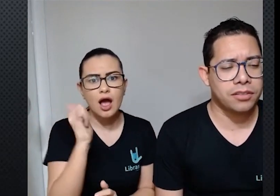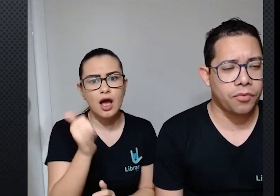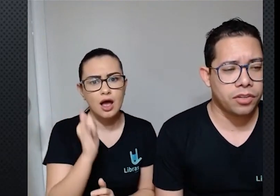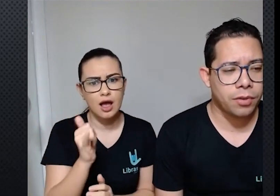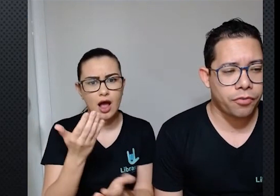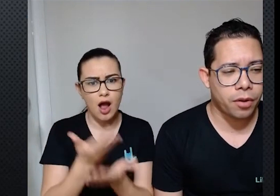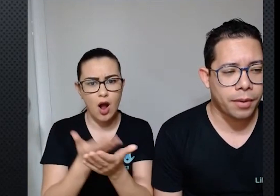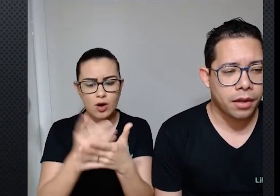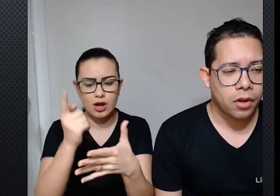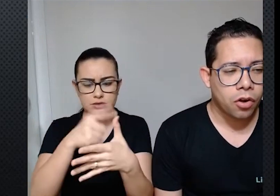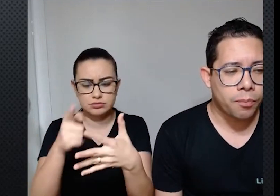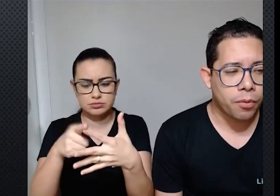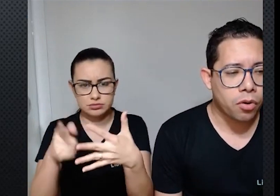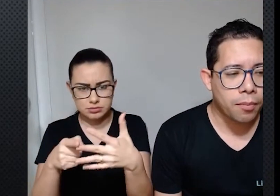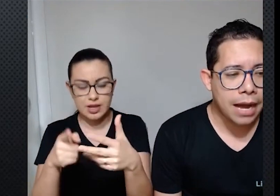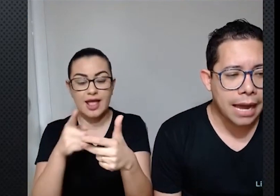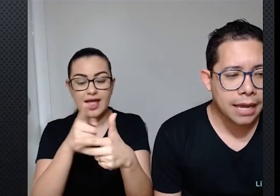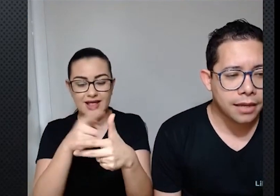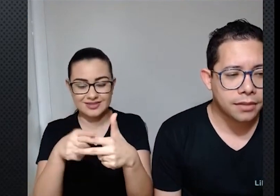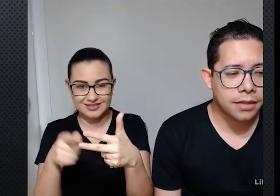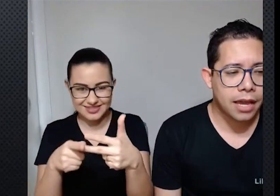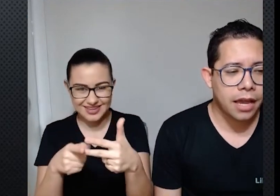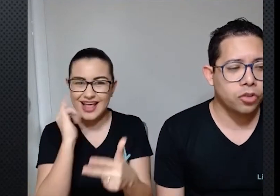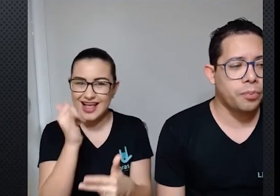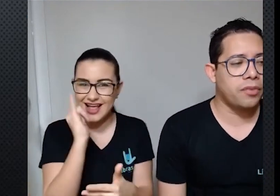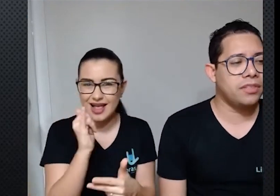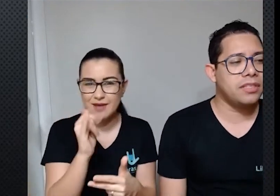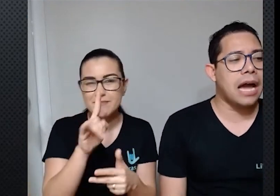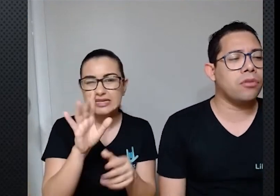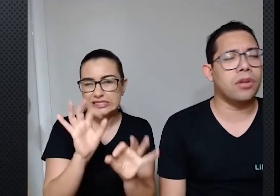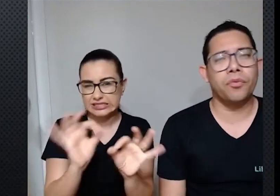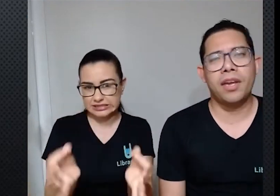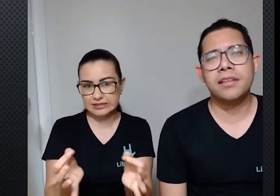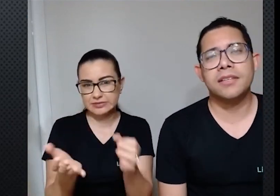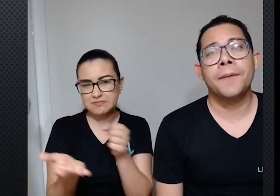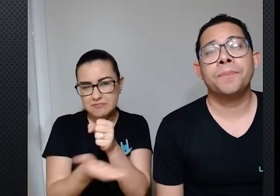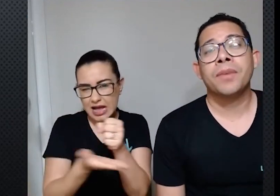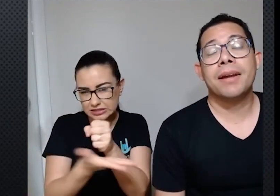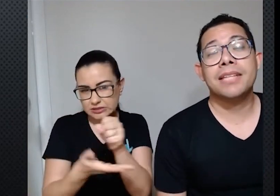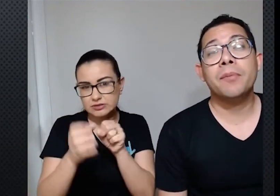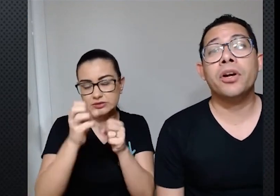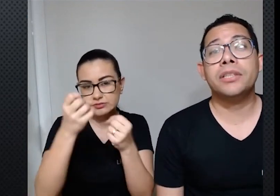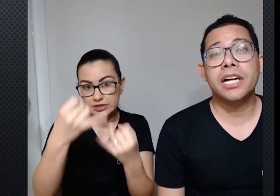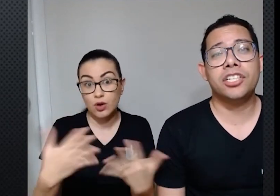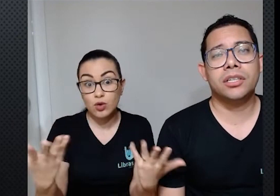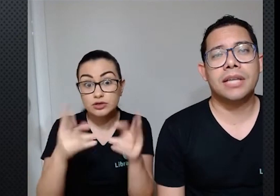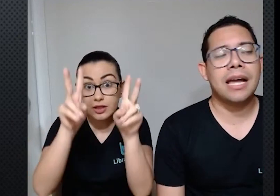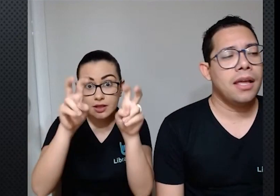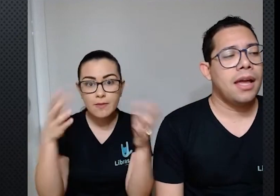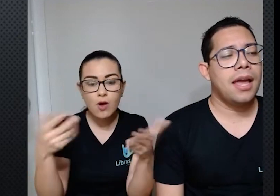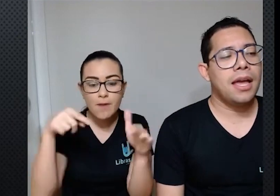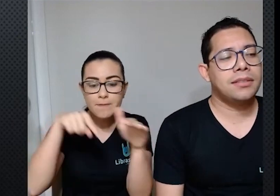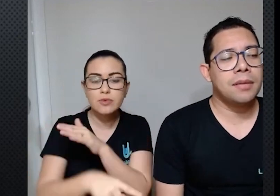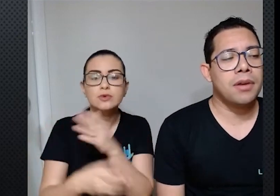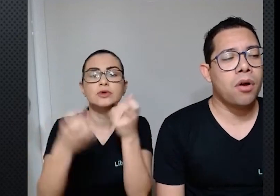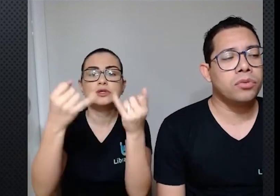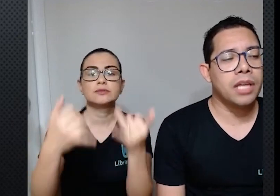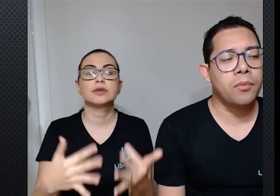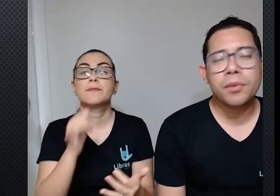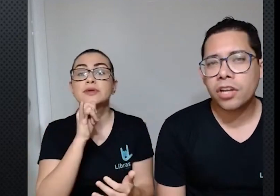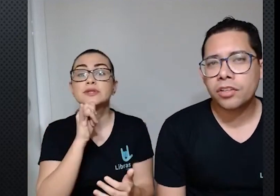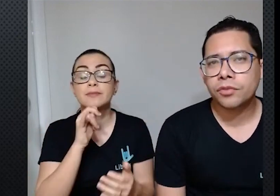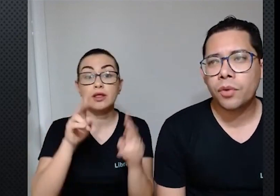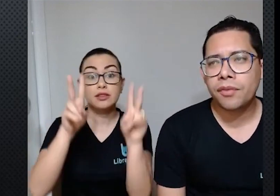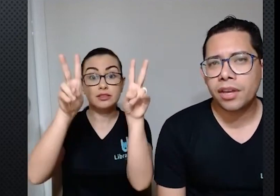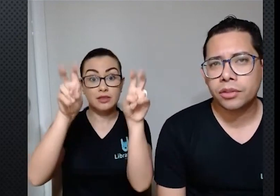aulas, mas talvez de uma forma um pouco mais superficial, talvez. Mas é importante, tá? Você saber qual o